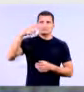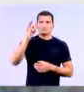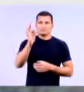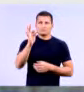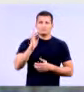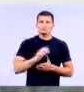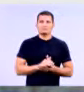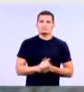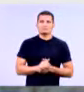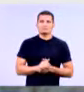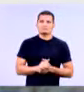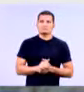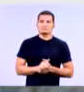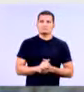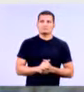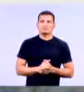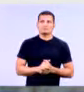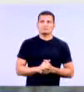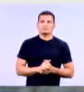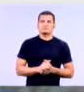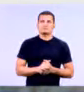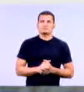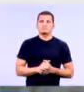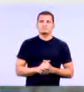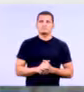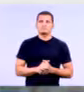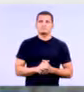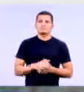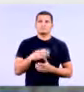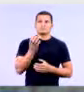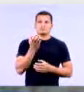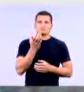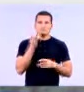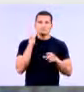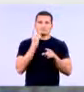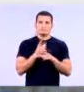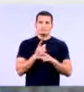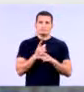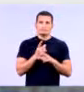PPT. Ou seja, eu quero encontrar